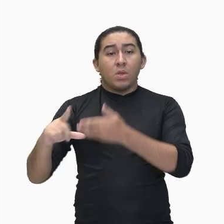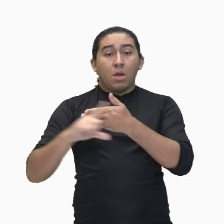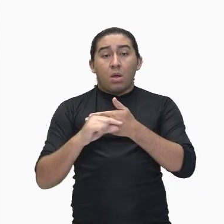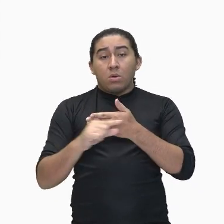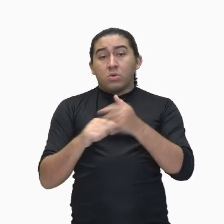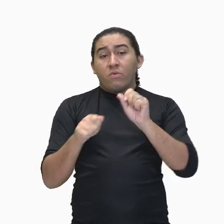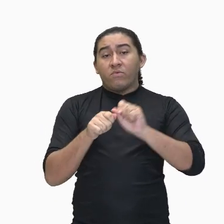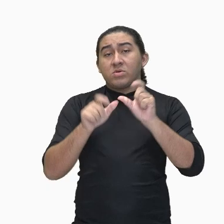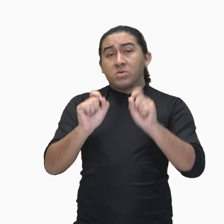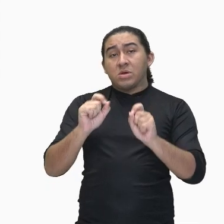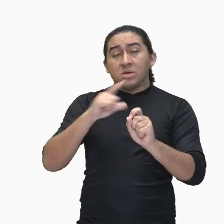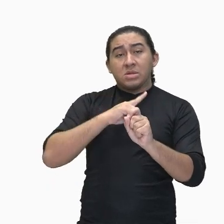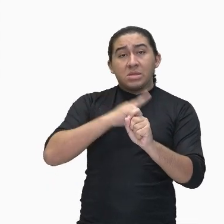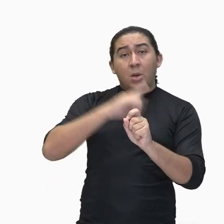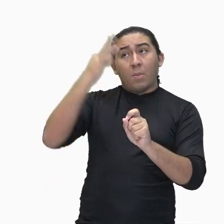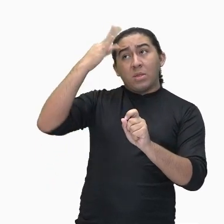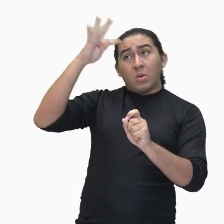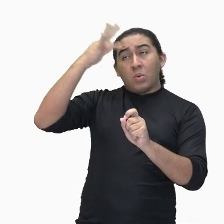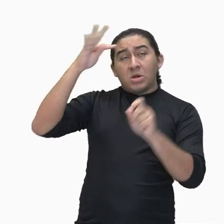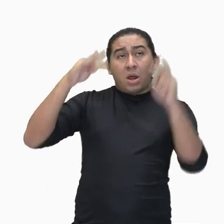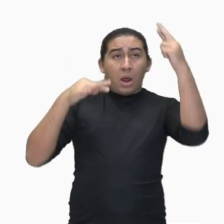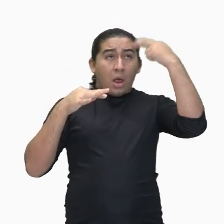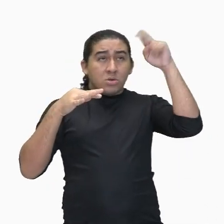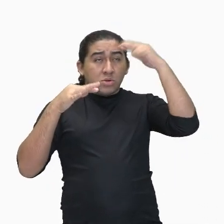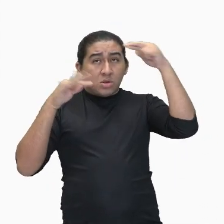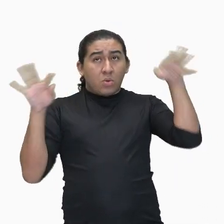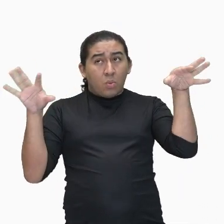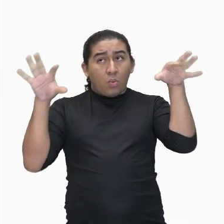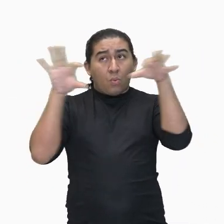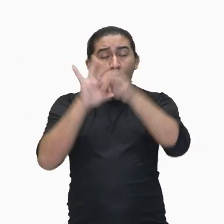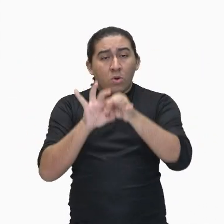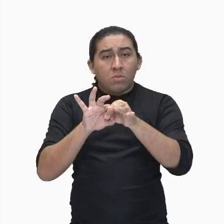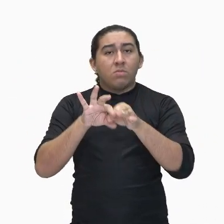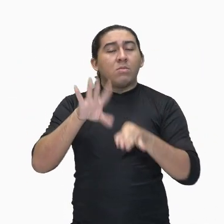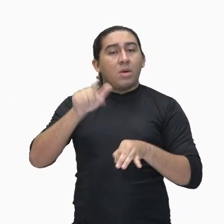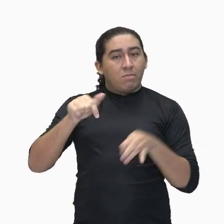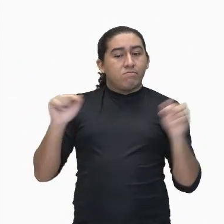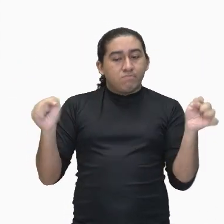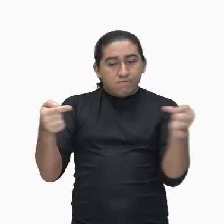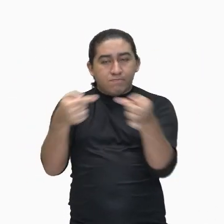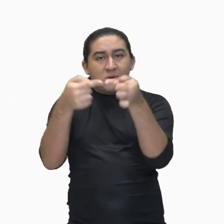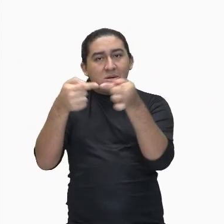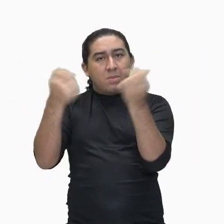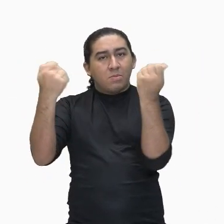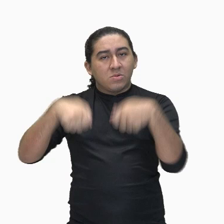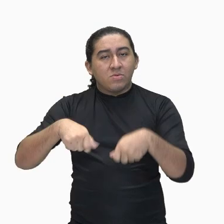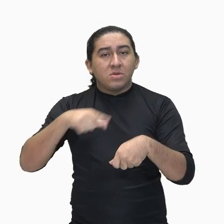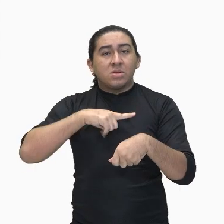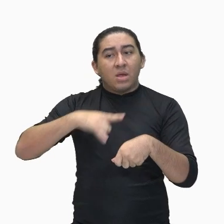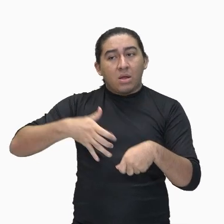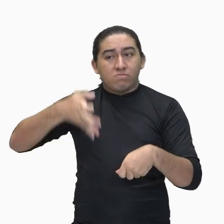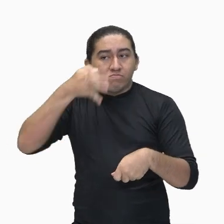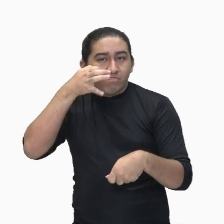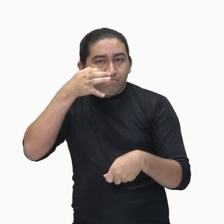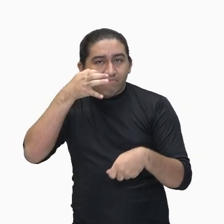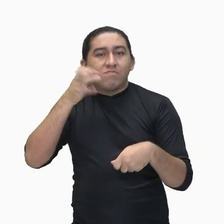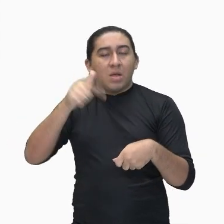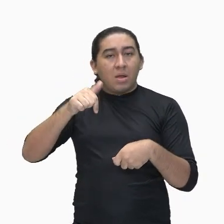do raciocínio. A lógica está toda voltada para o raciocínio. Nós chamamos de raciocínio lógico, né?